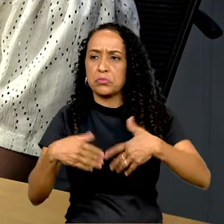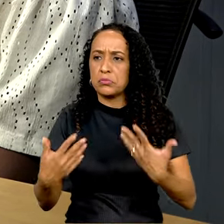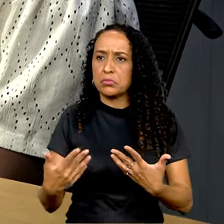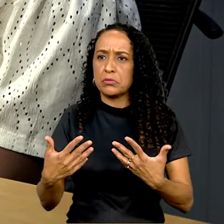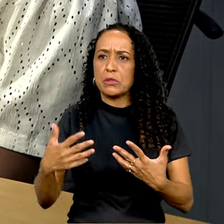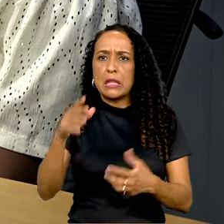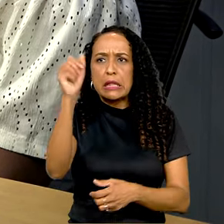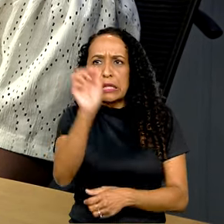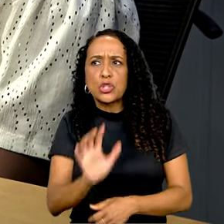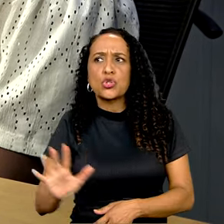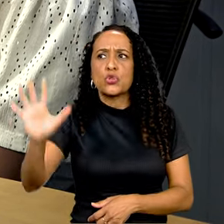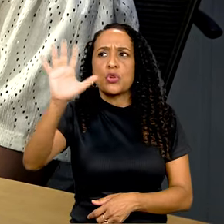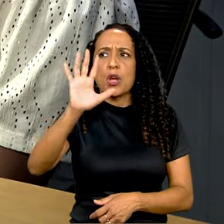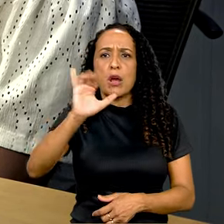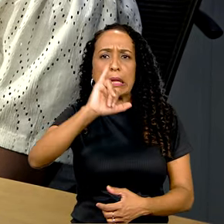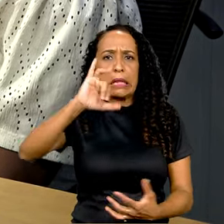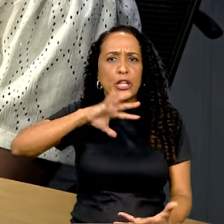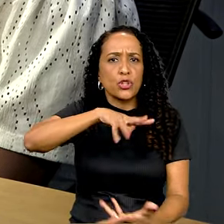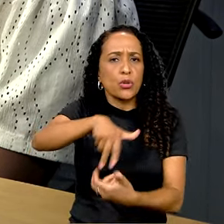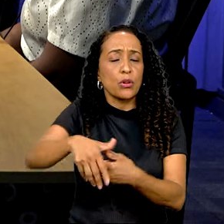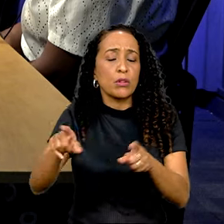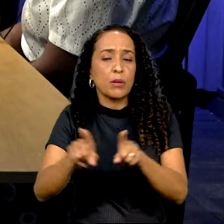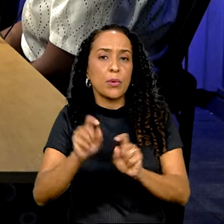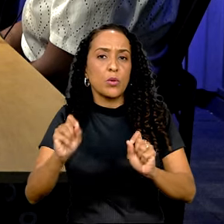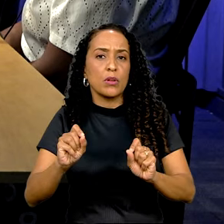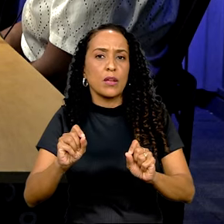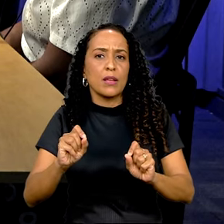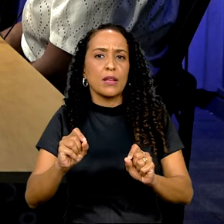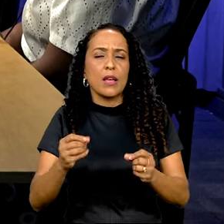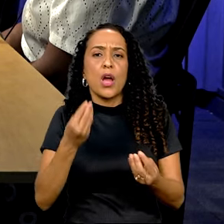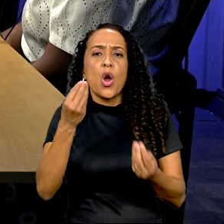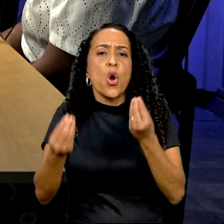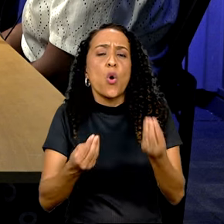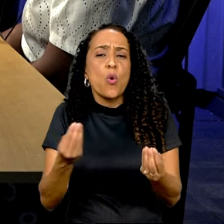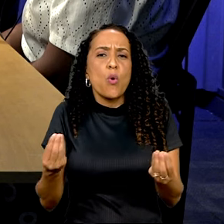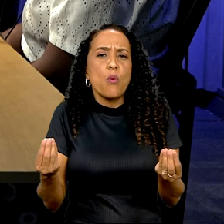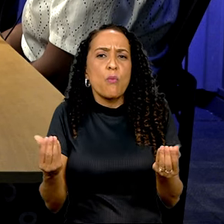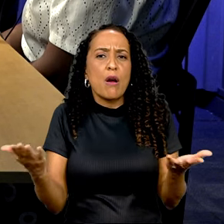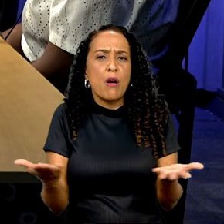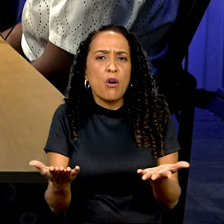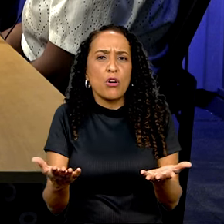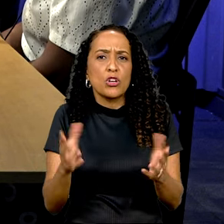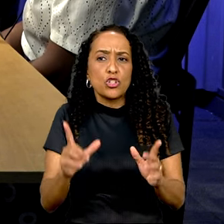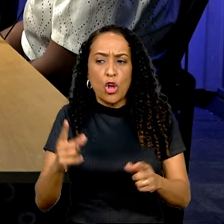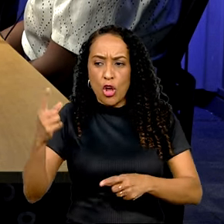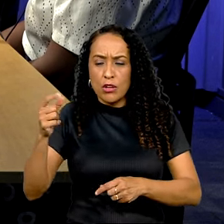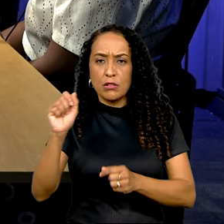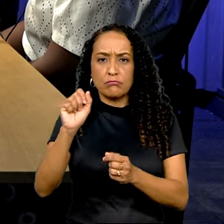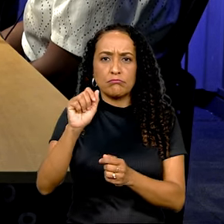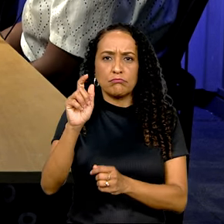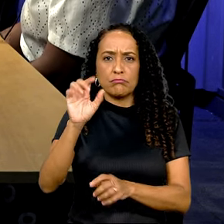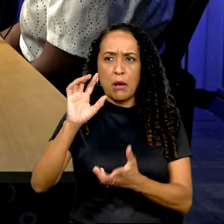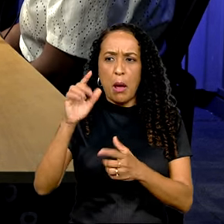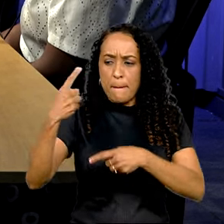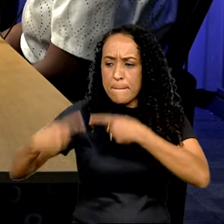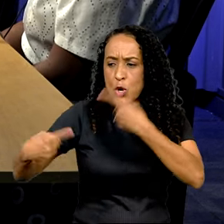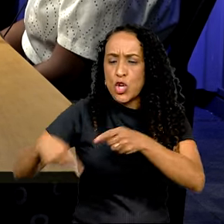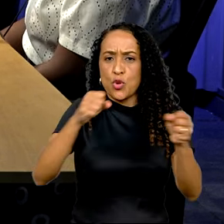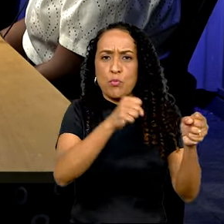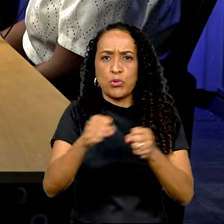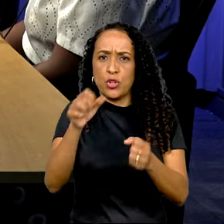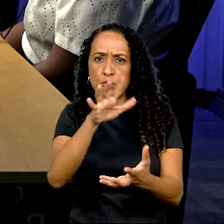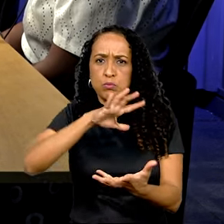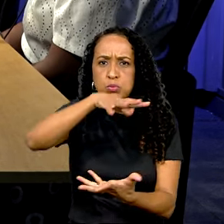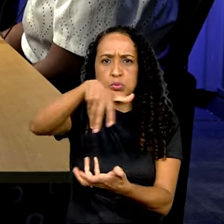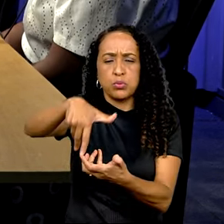âmbito nacional e em nível internacional é também mudar Como está a não só a geopolítica do Poder mas também